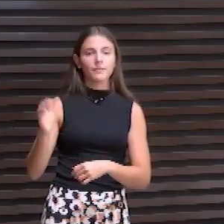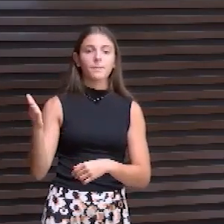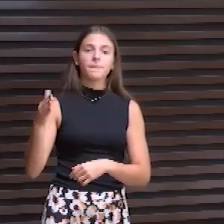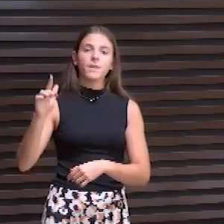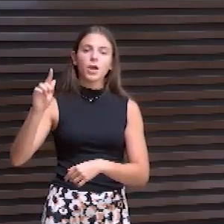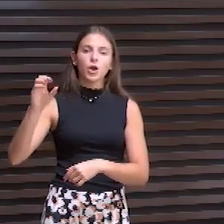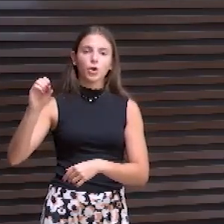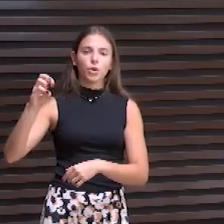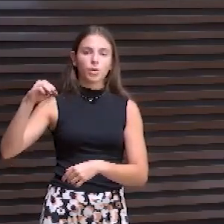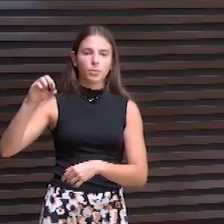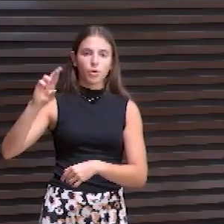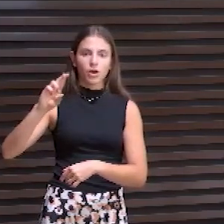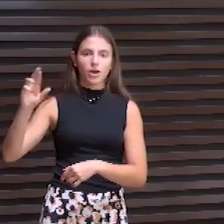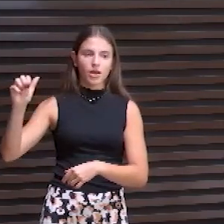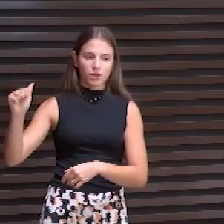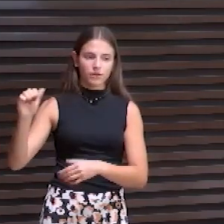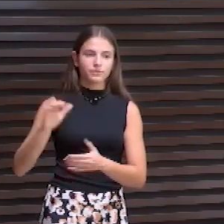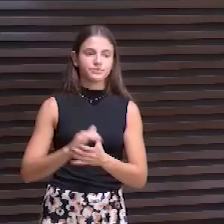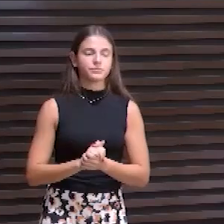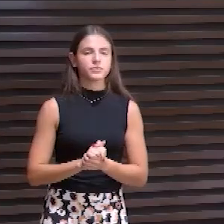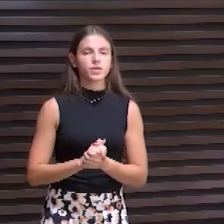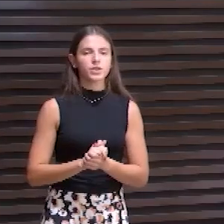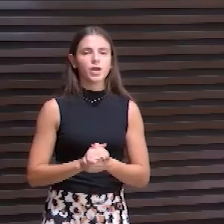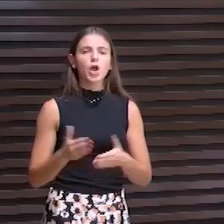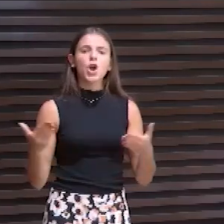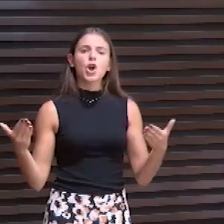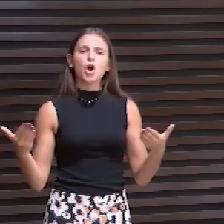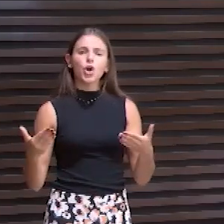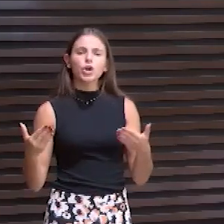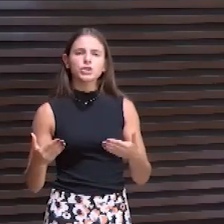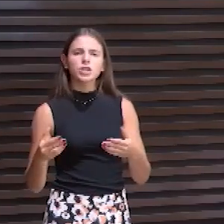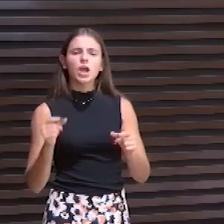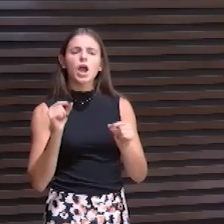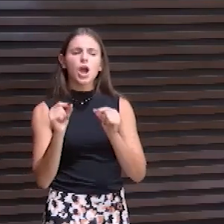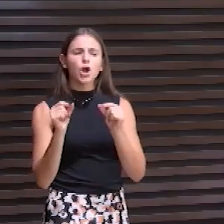Hoje em dia, como que está a cristandade hoje em dia?